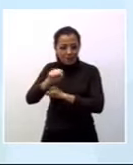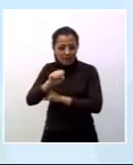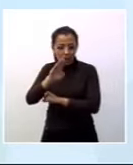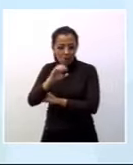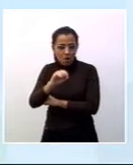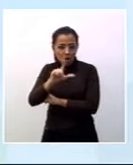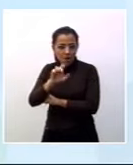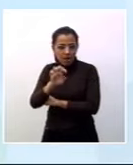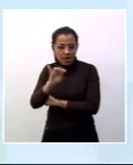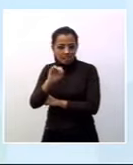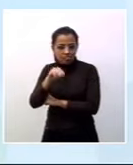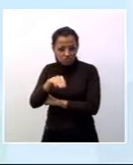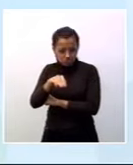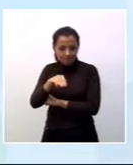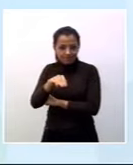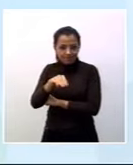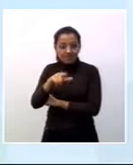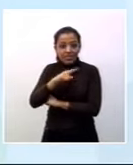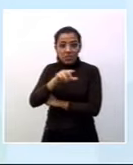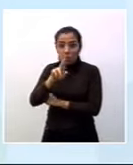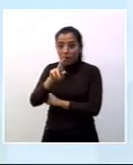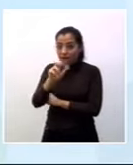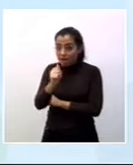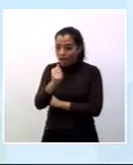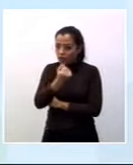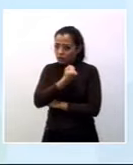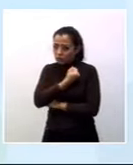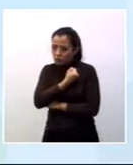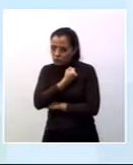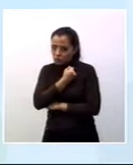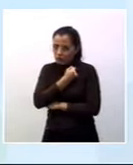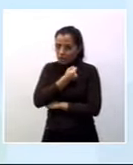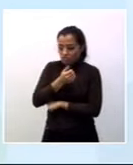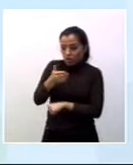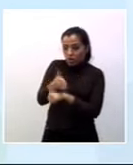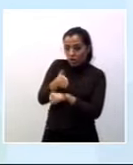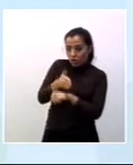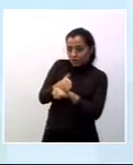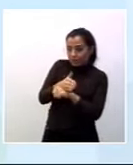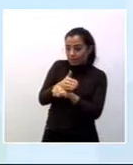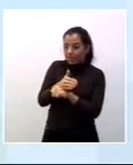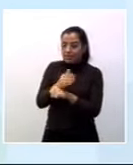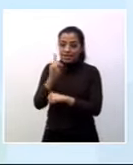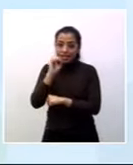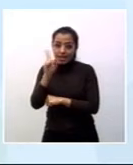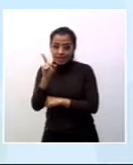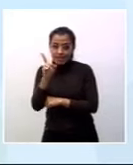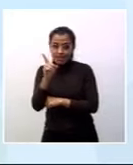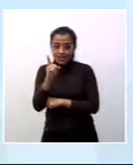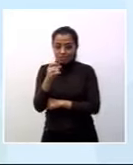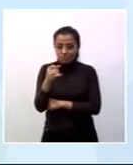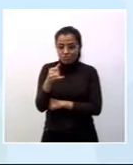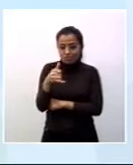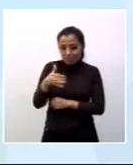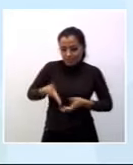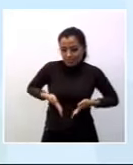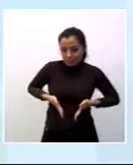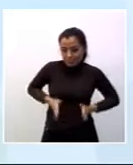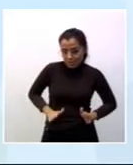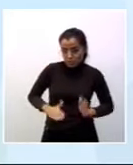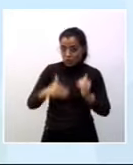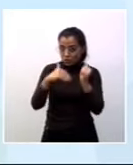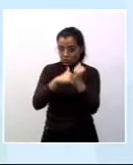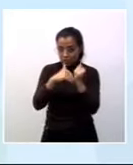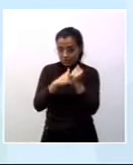que tem o rh de vocês como login ea data de nascimento como senha tá bom gente